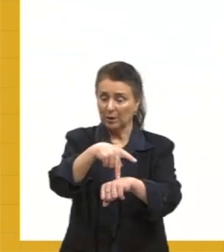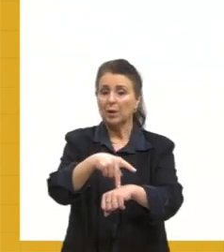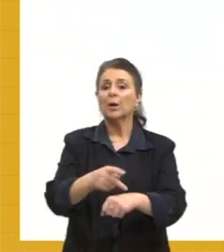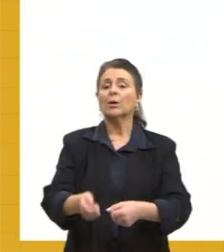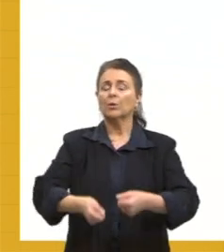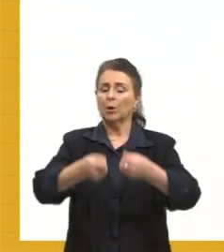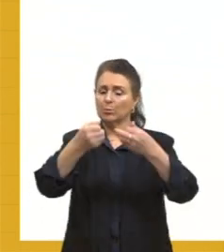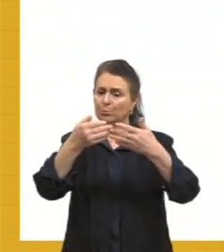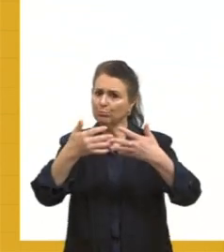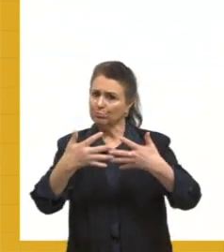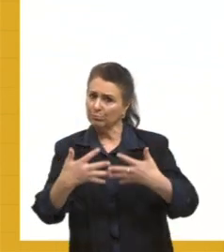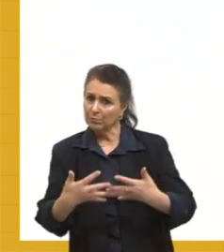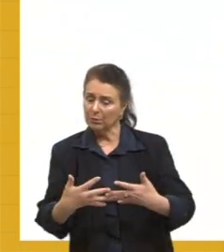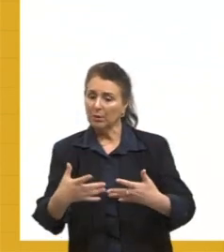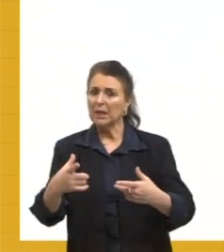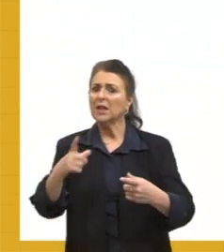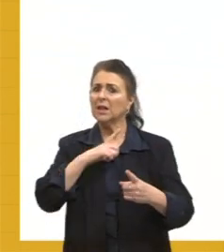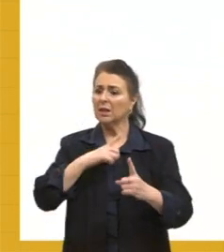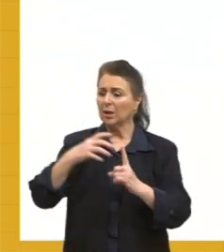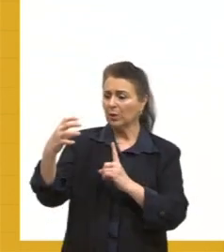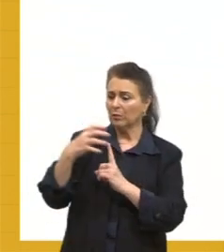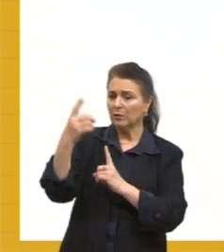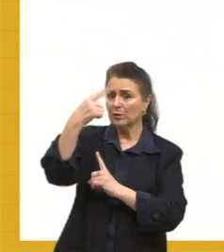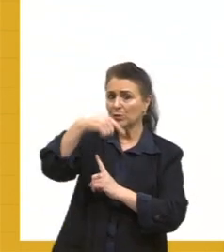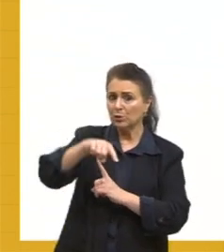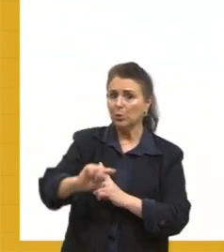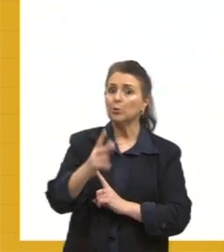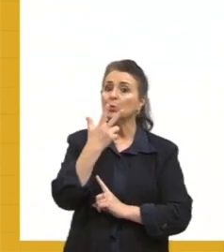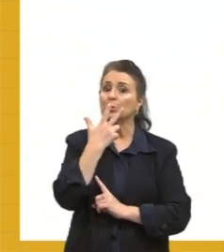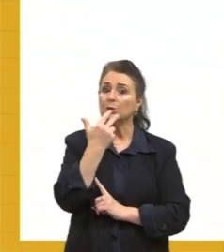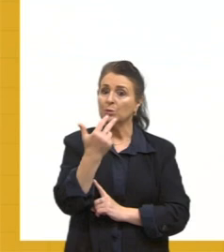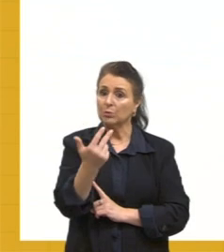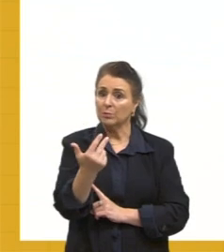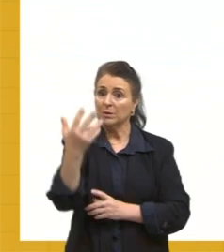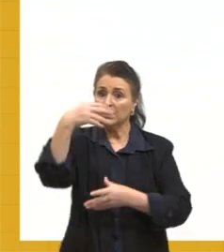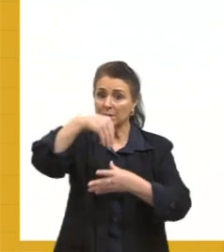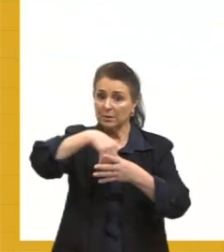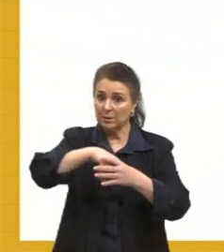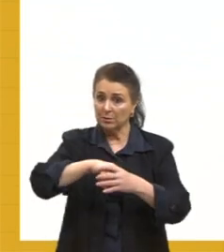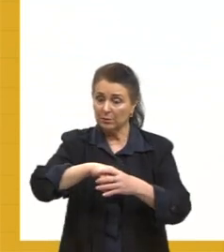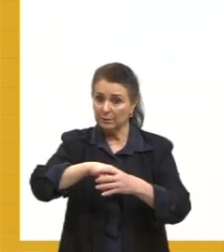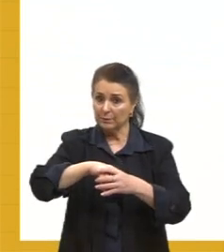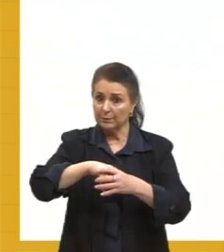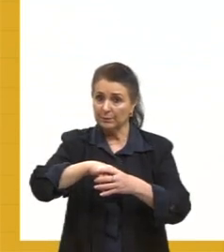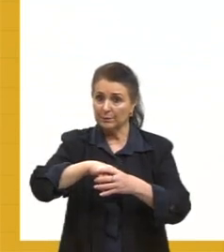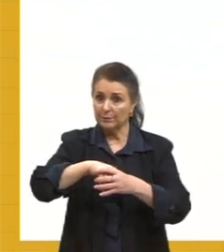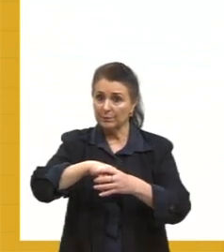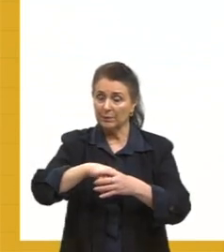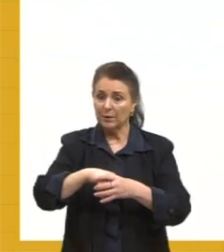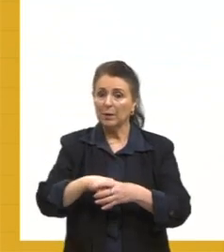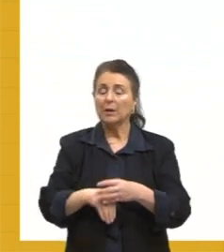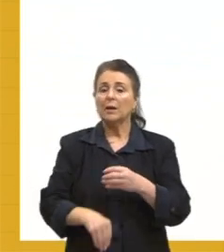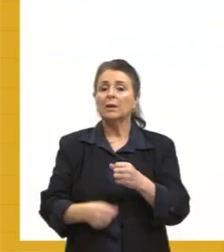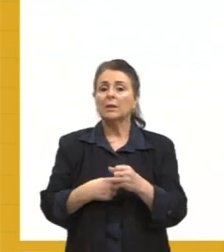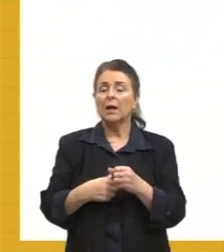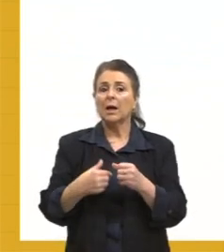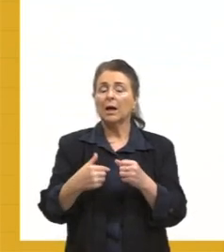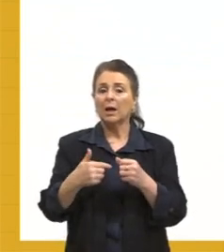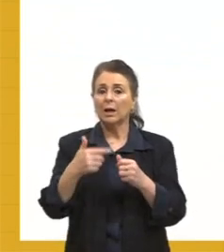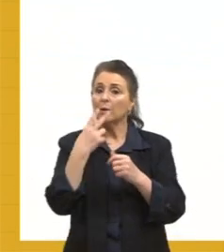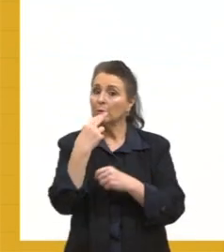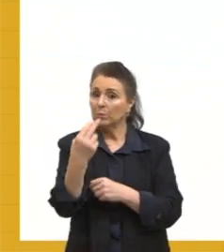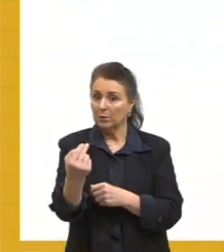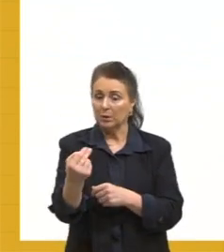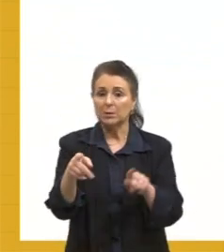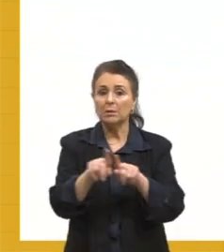nós falamos dessa influência né de outros idiomas ali dentro da língua inglesa né